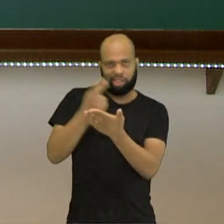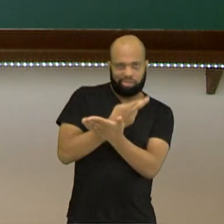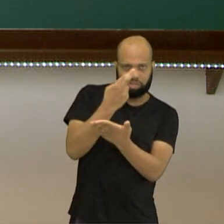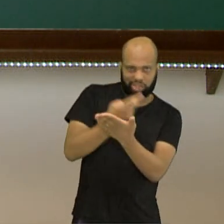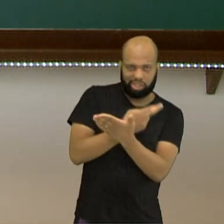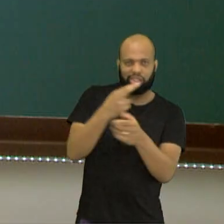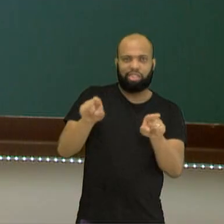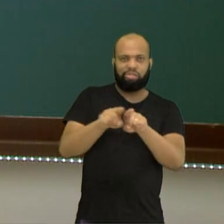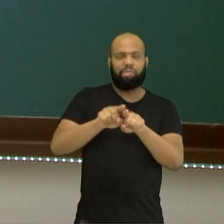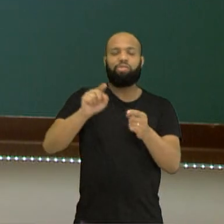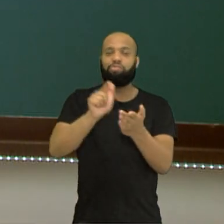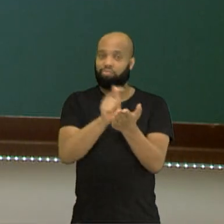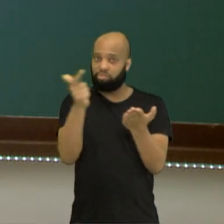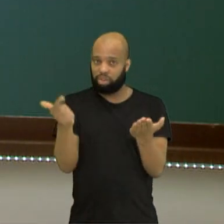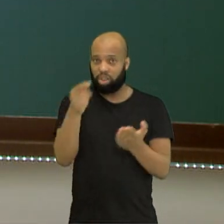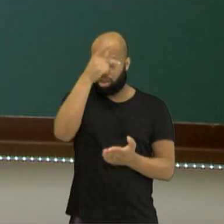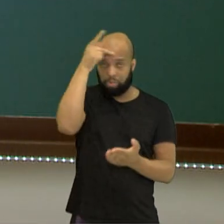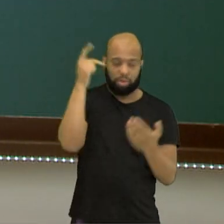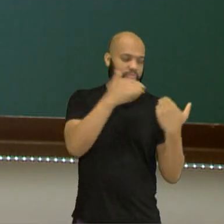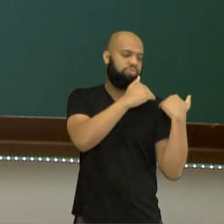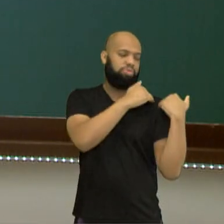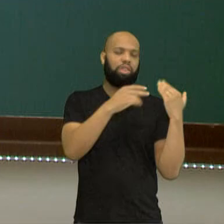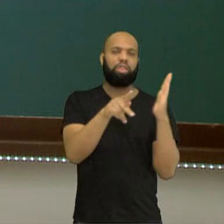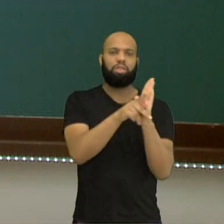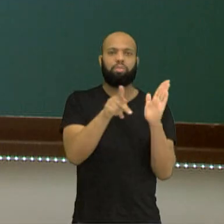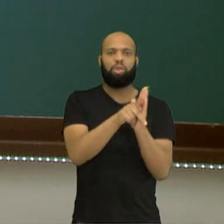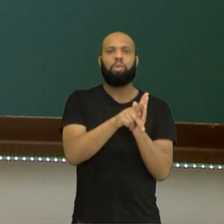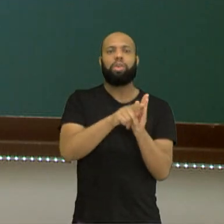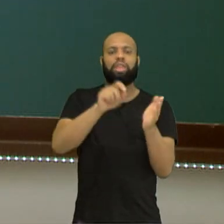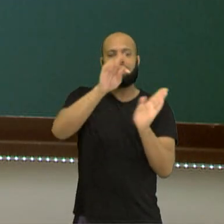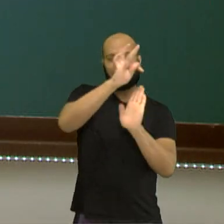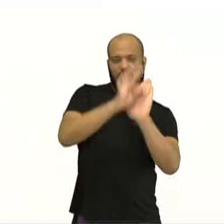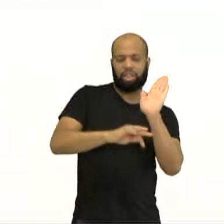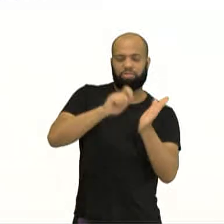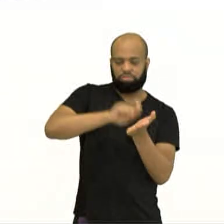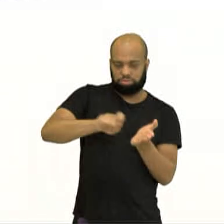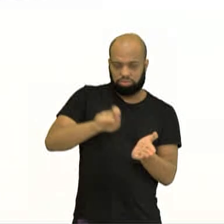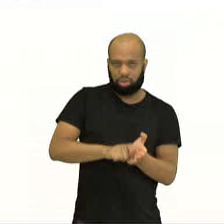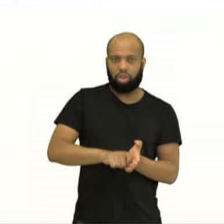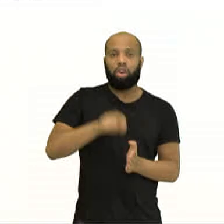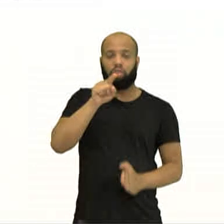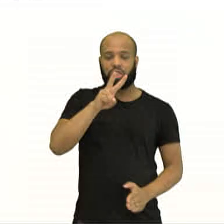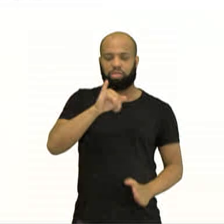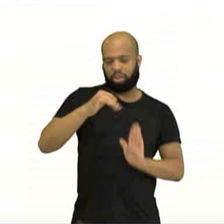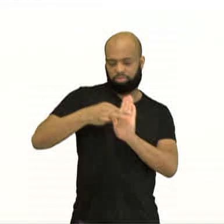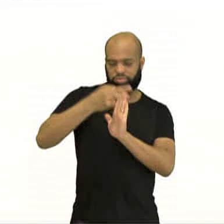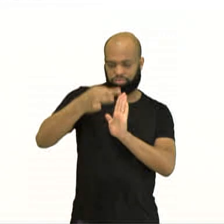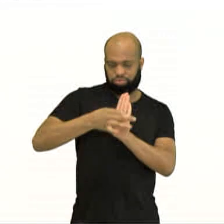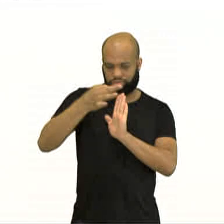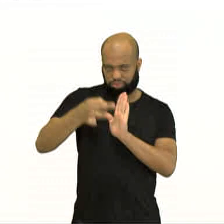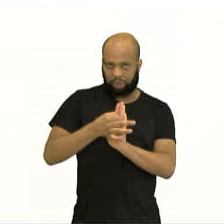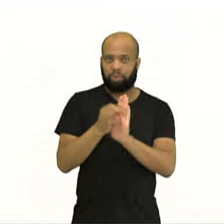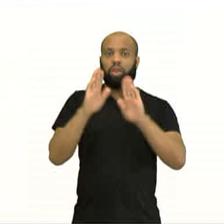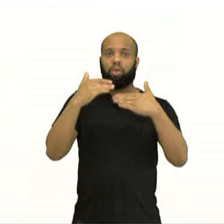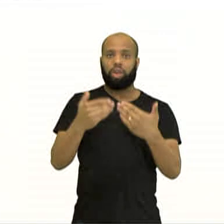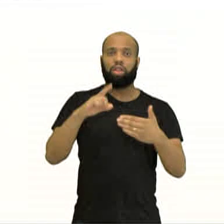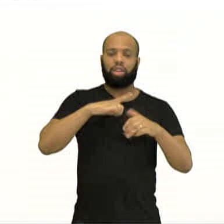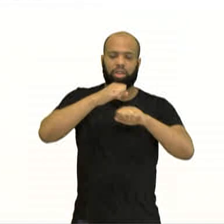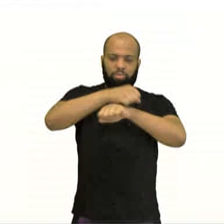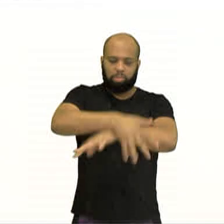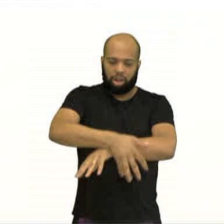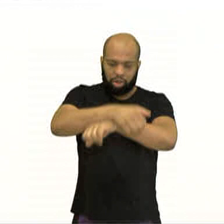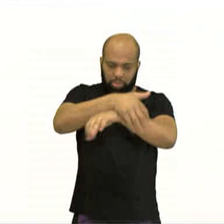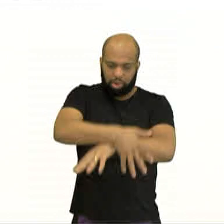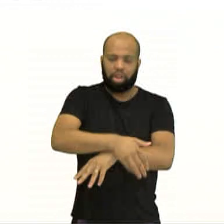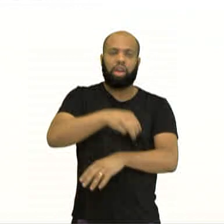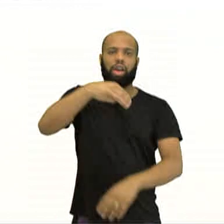jornalista responsável pela matéria, sobre o qual se opina e, por fim, os demais leitores. Os veículos de